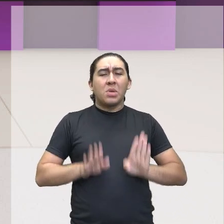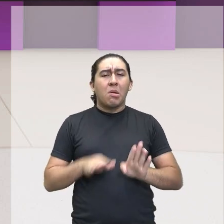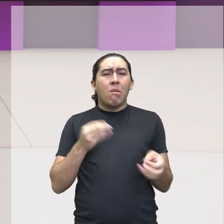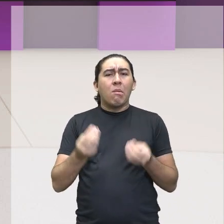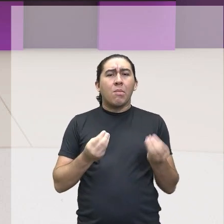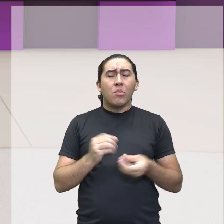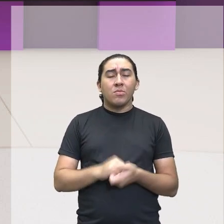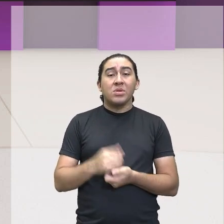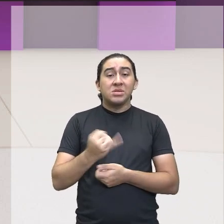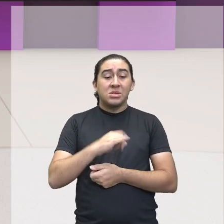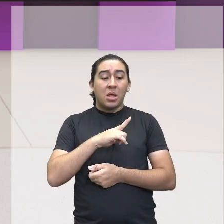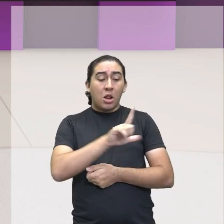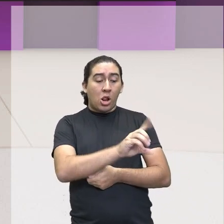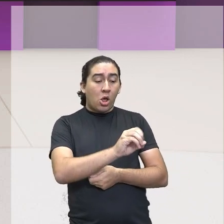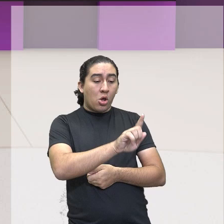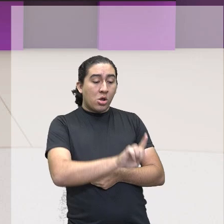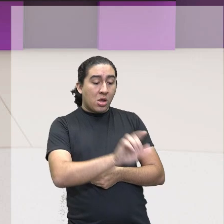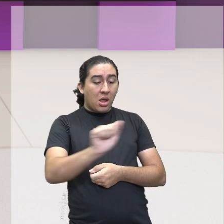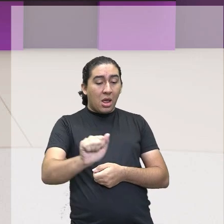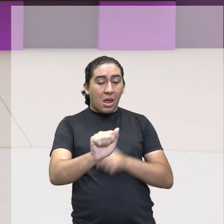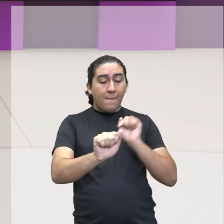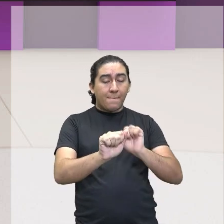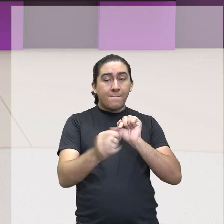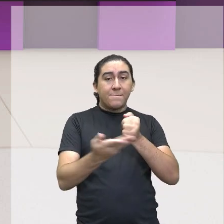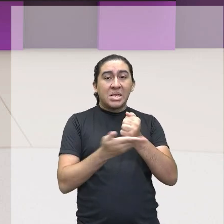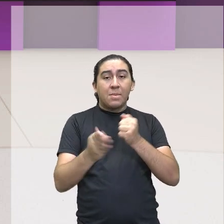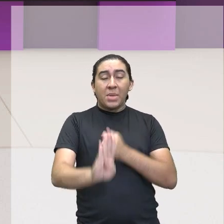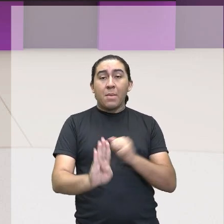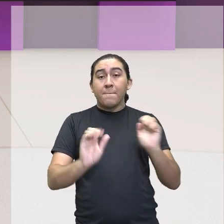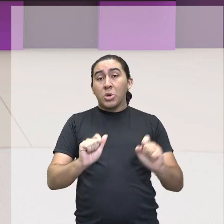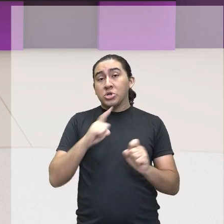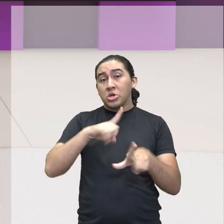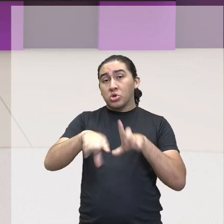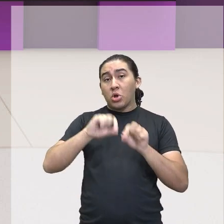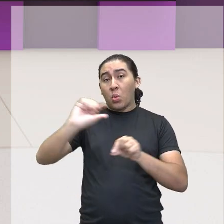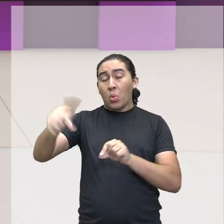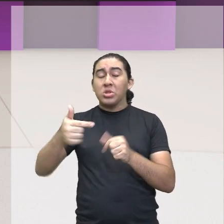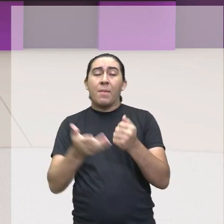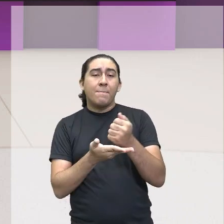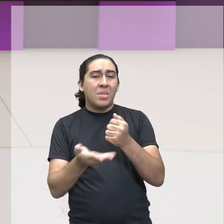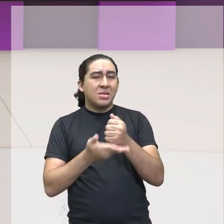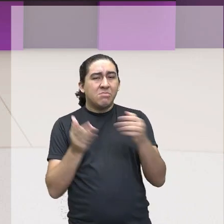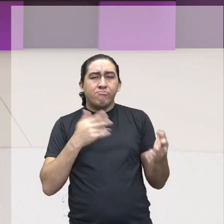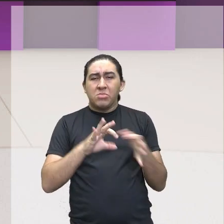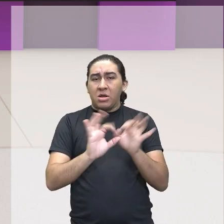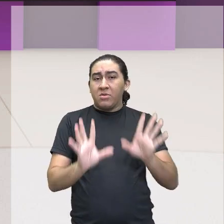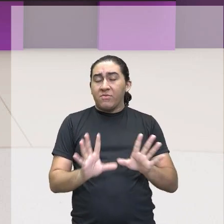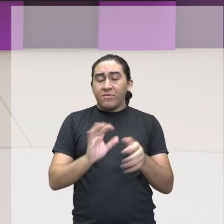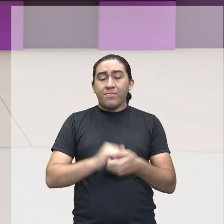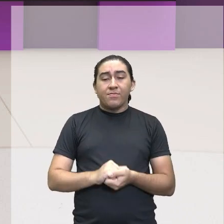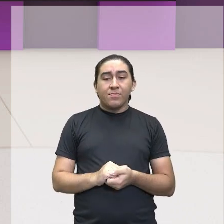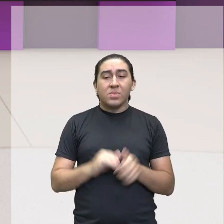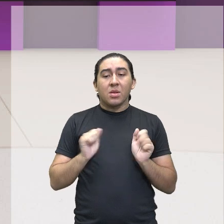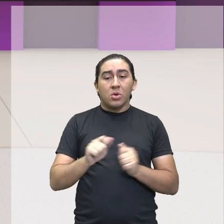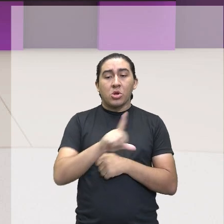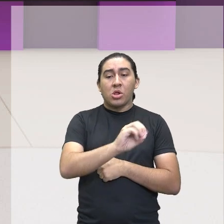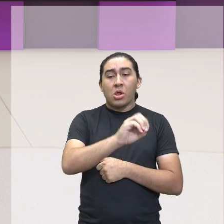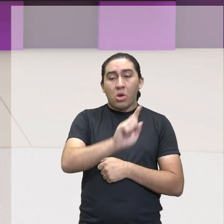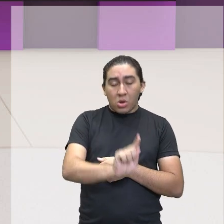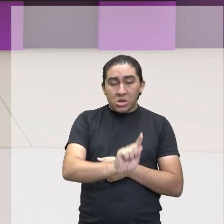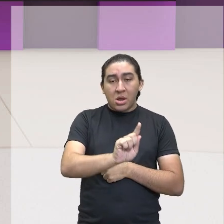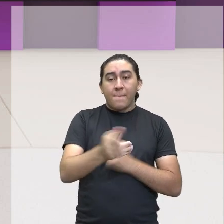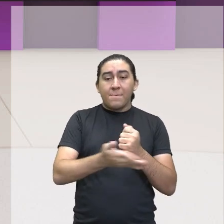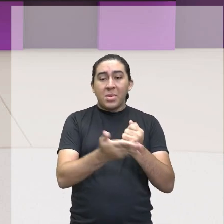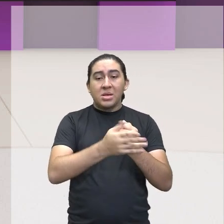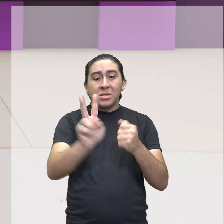professora? Se eu tenho log de A na base B, eu posso pegar uma outra base qualquer, a base C. Então, eu vou fazer o log da base, do